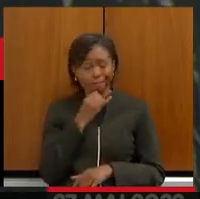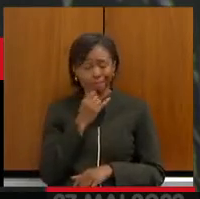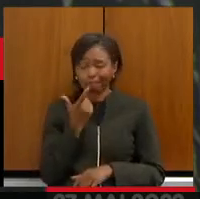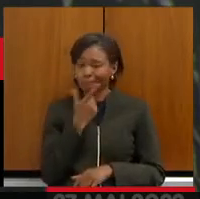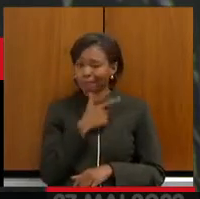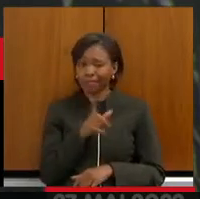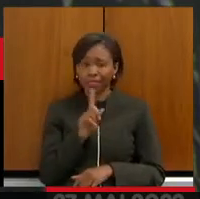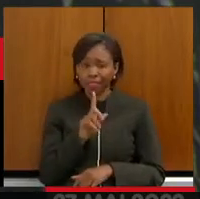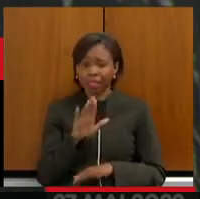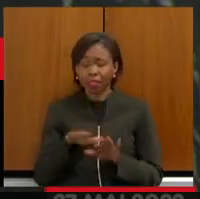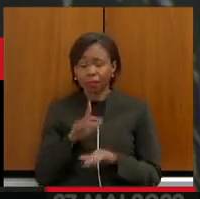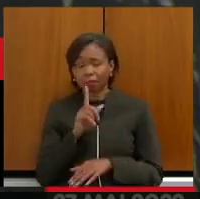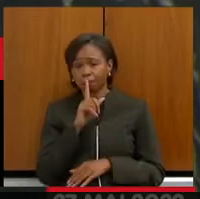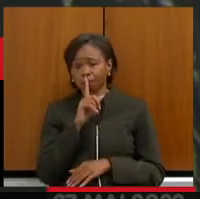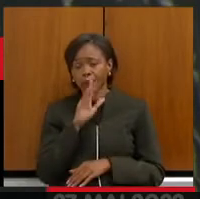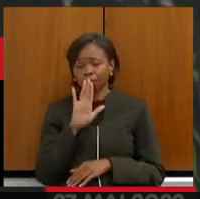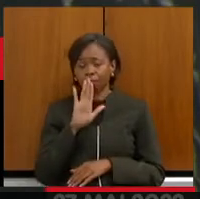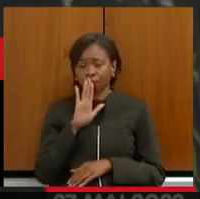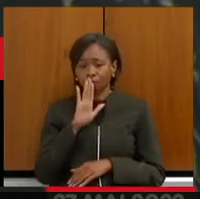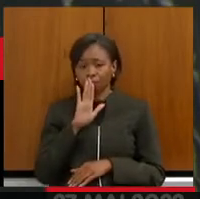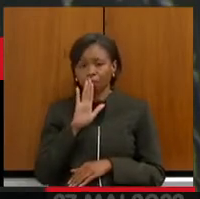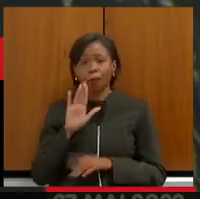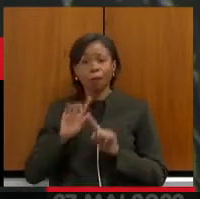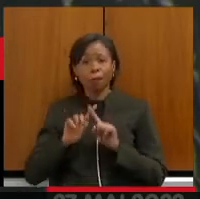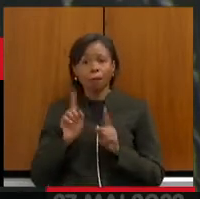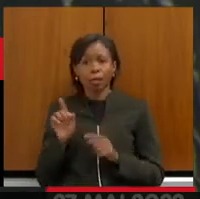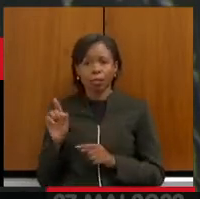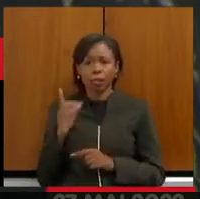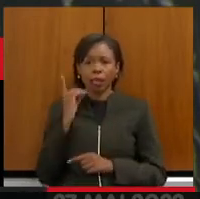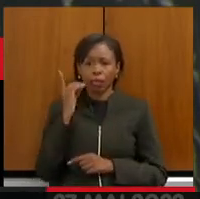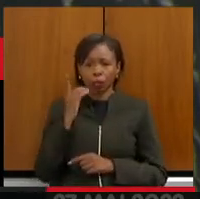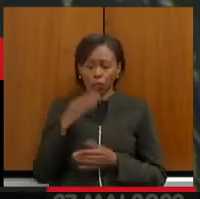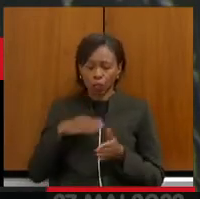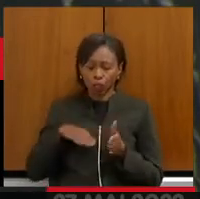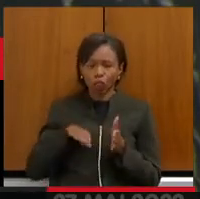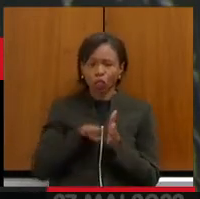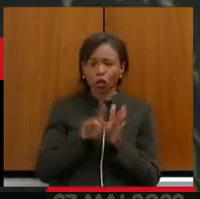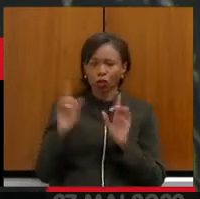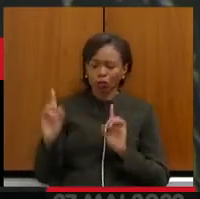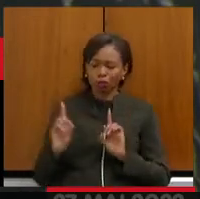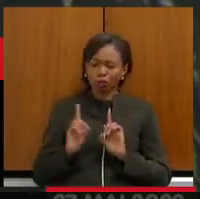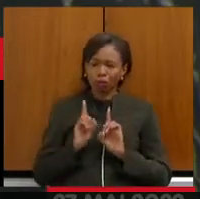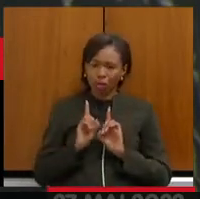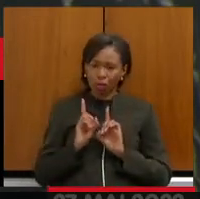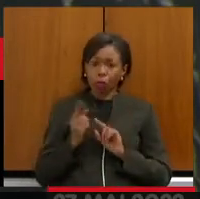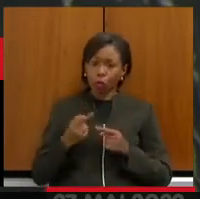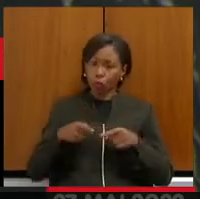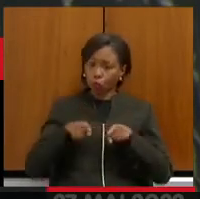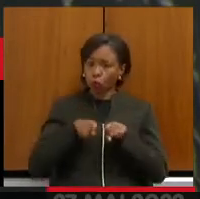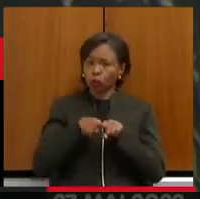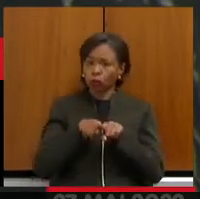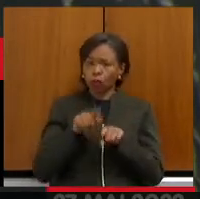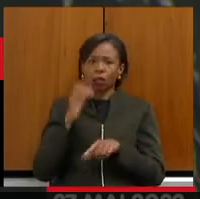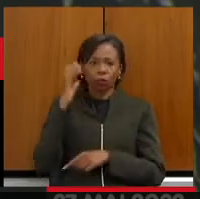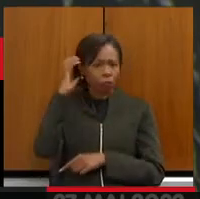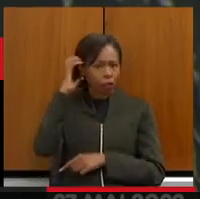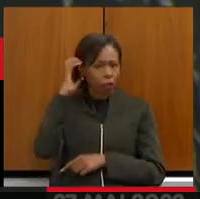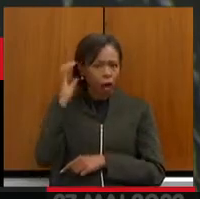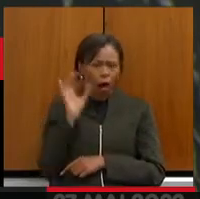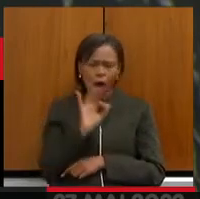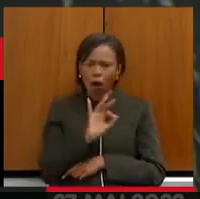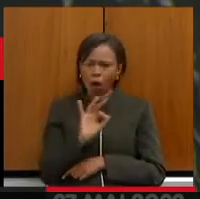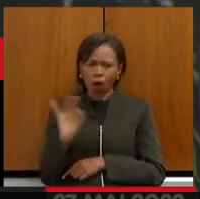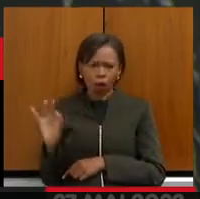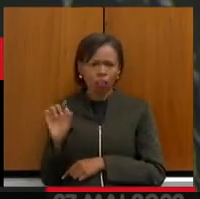fica meio calada e quando a deputada chegou para fazer parceria comigo nesse programa foi ótimo porque ela